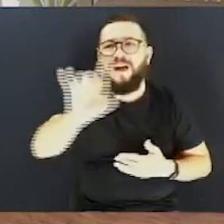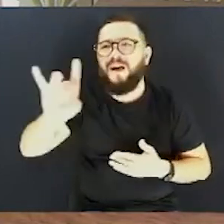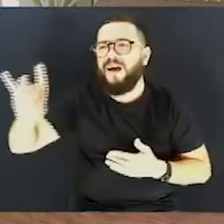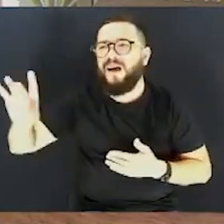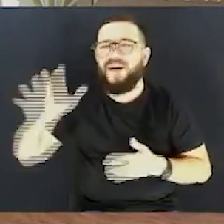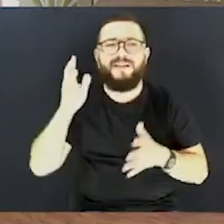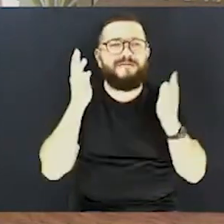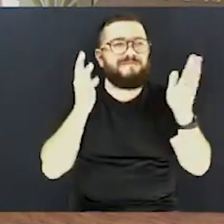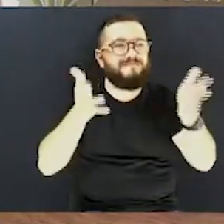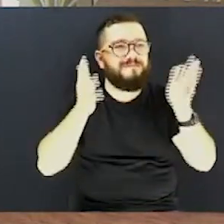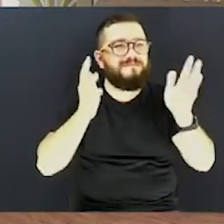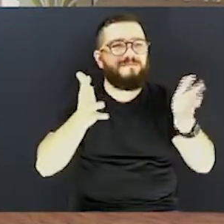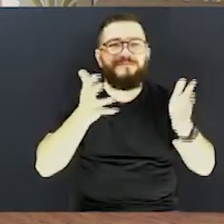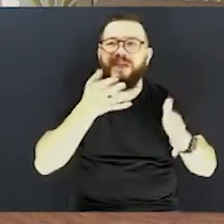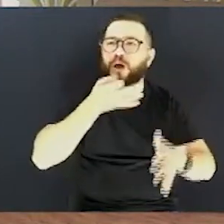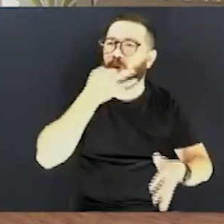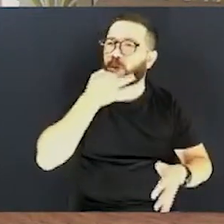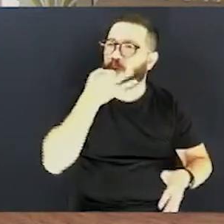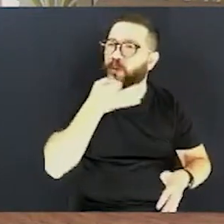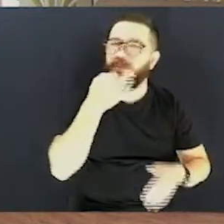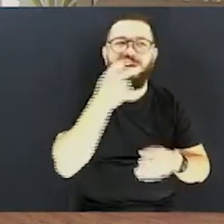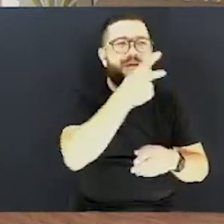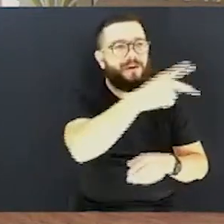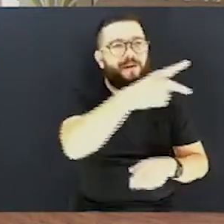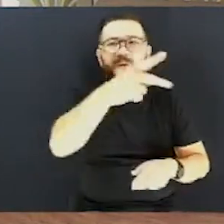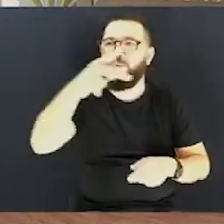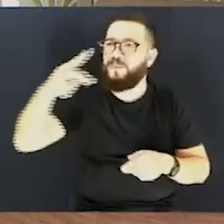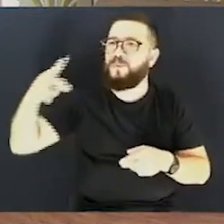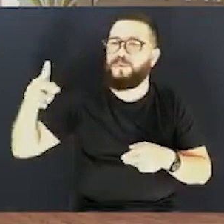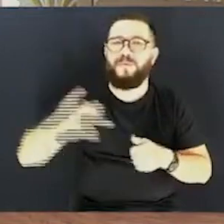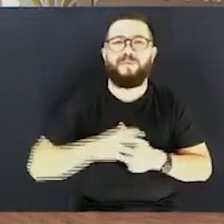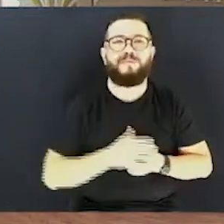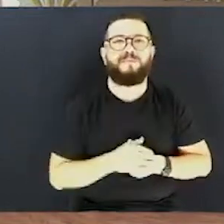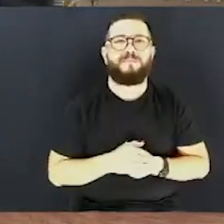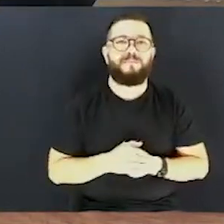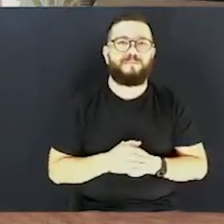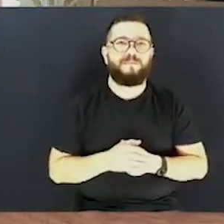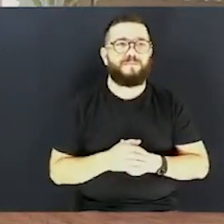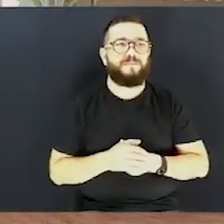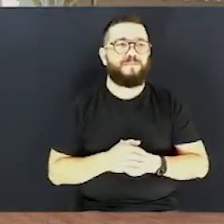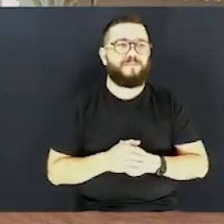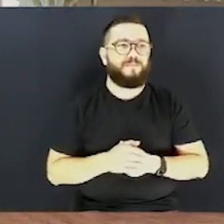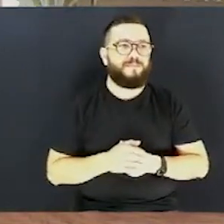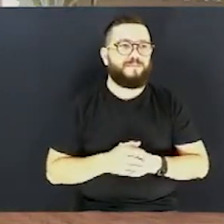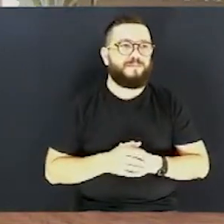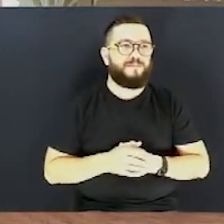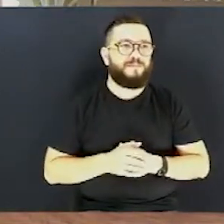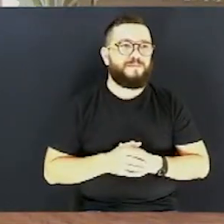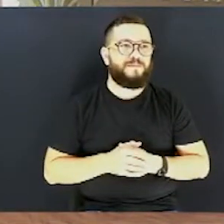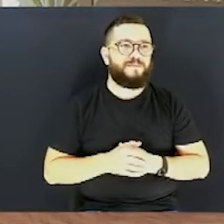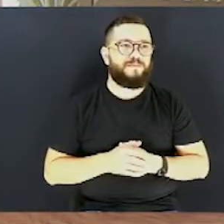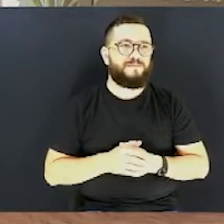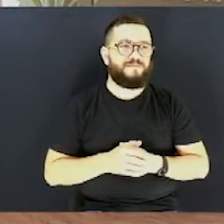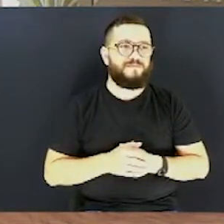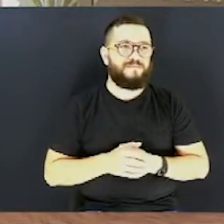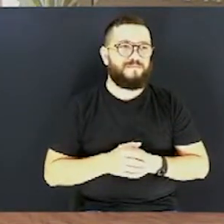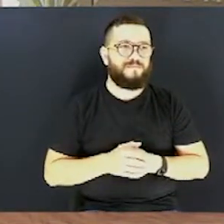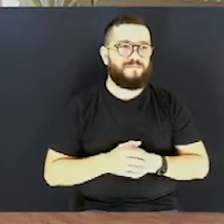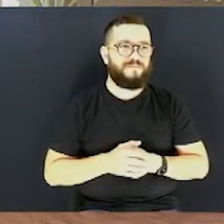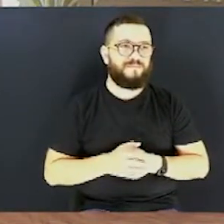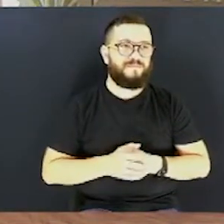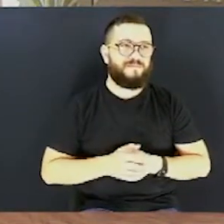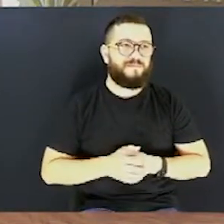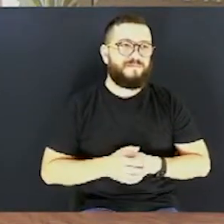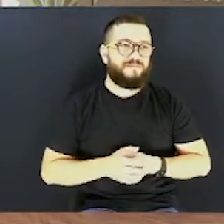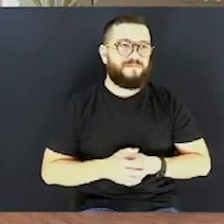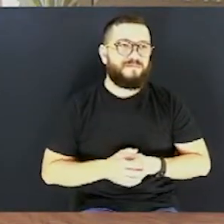pelos apontamentos que fizeram. Mas quero destacar, senhor presidente, que esse projeto, eu não